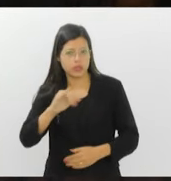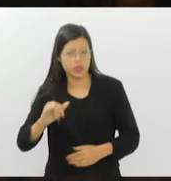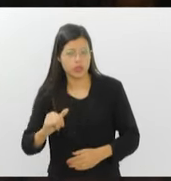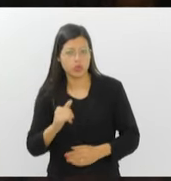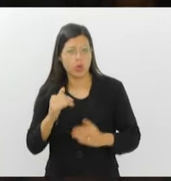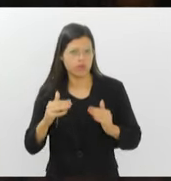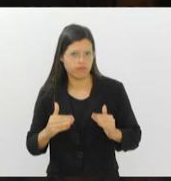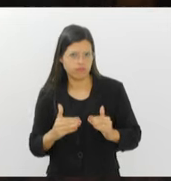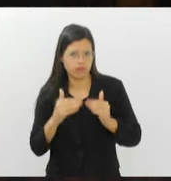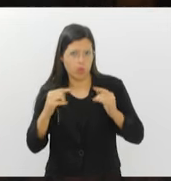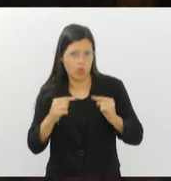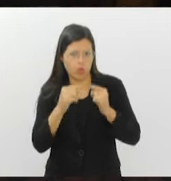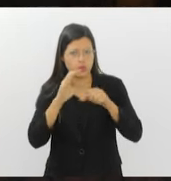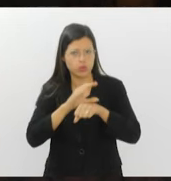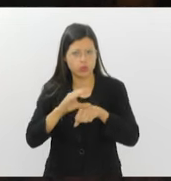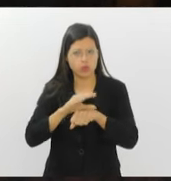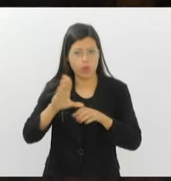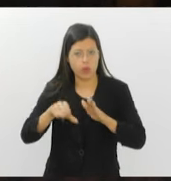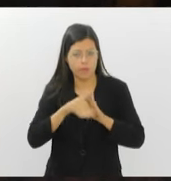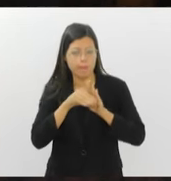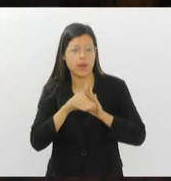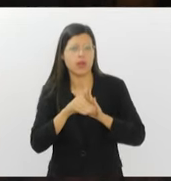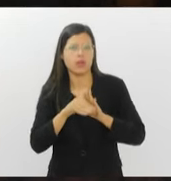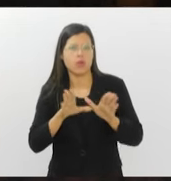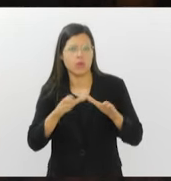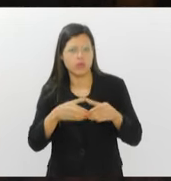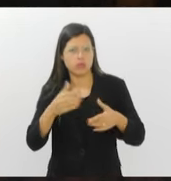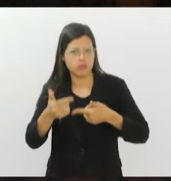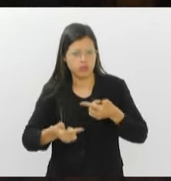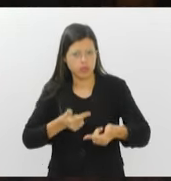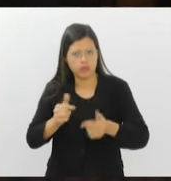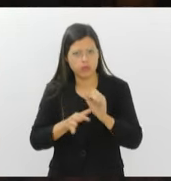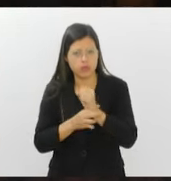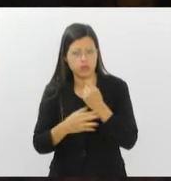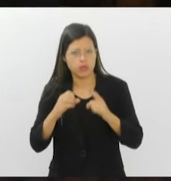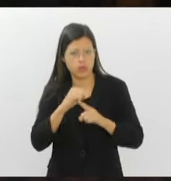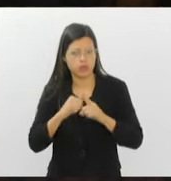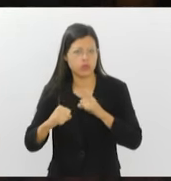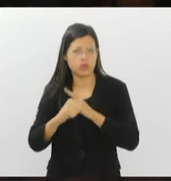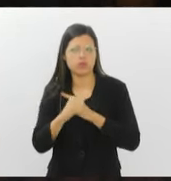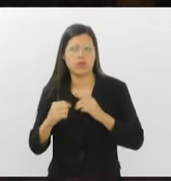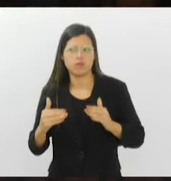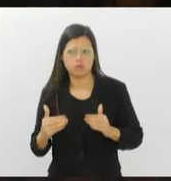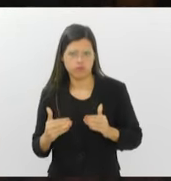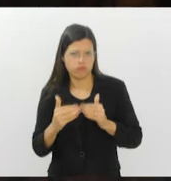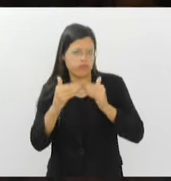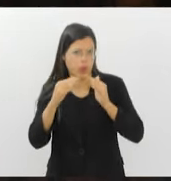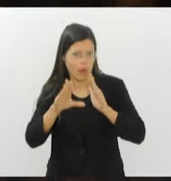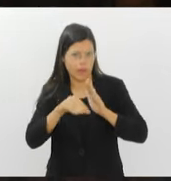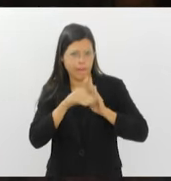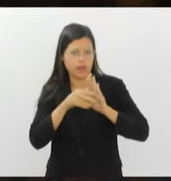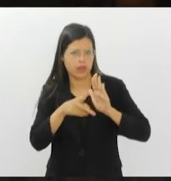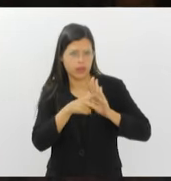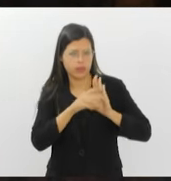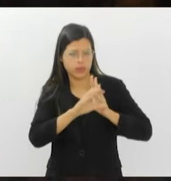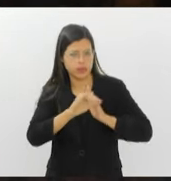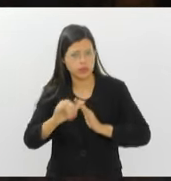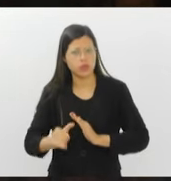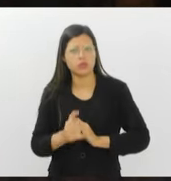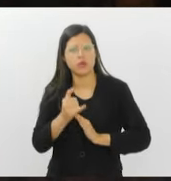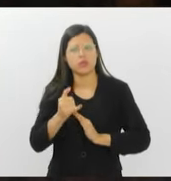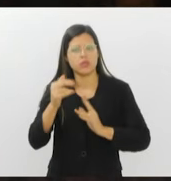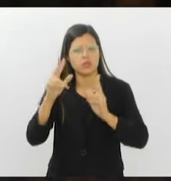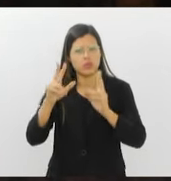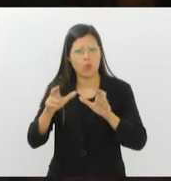emendas, de Trabalho, Legislação Social e Seguridade Social, favorável com as emendas da CCJ, de Assuntos da